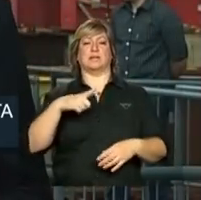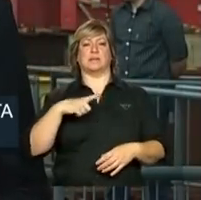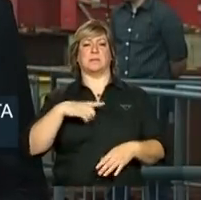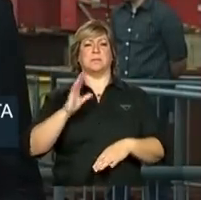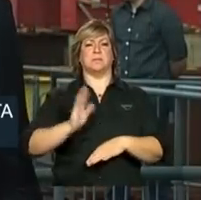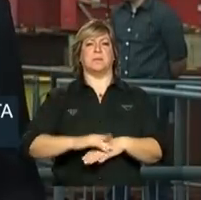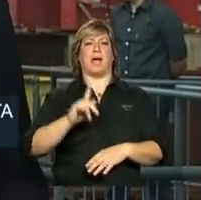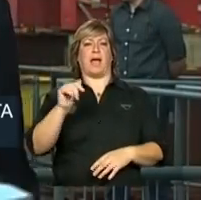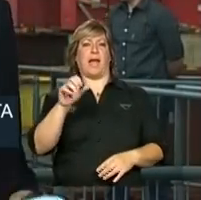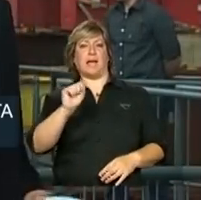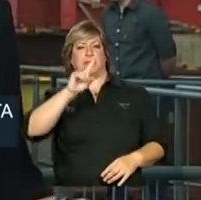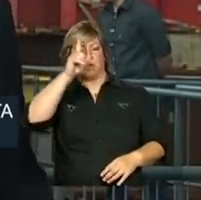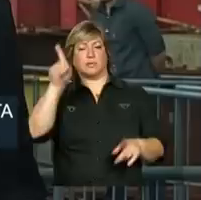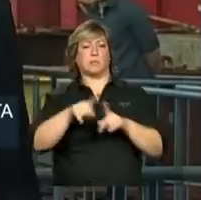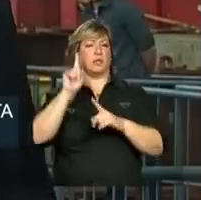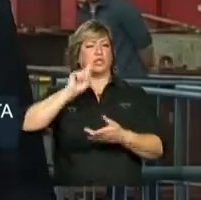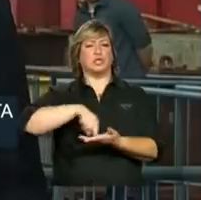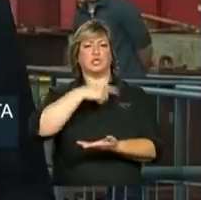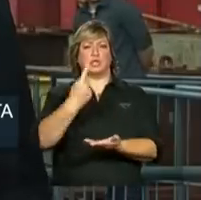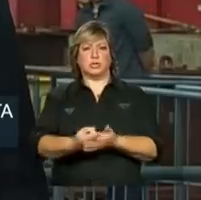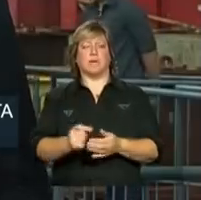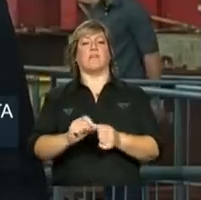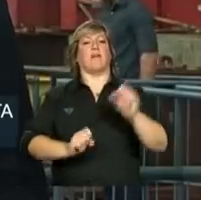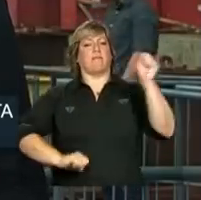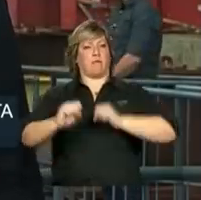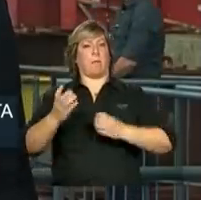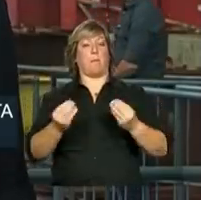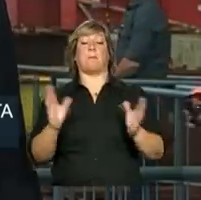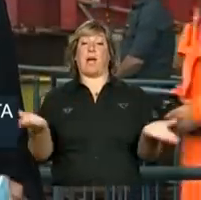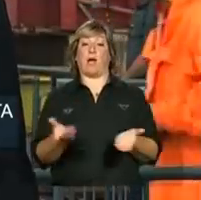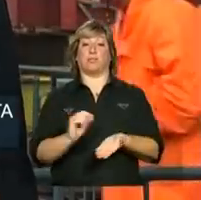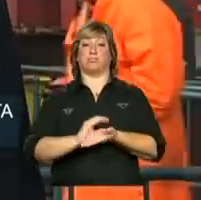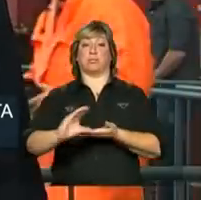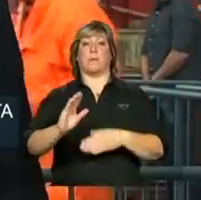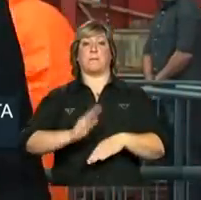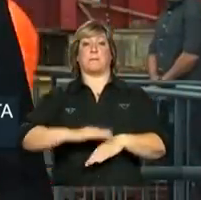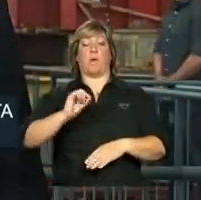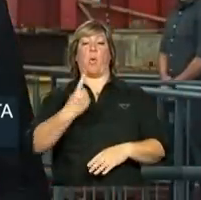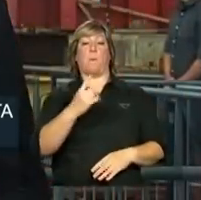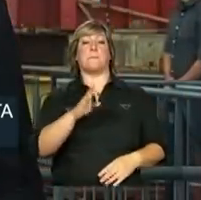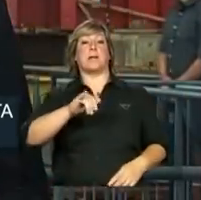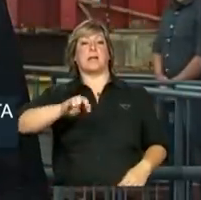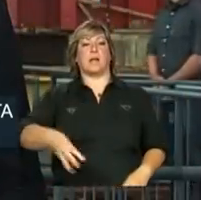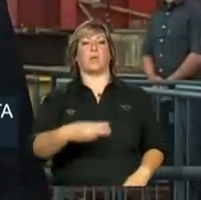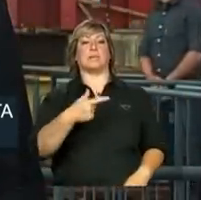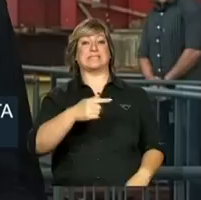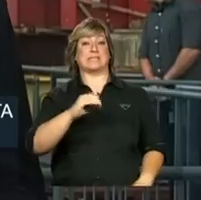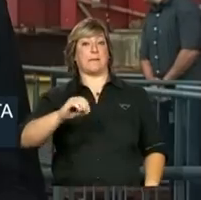natural por dia. Mas está recebendo um investimento um pouco maior,